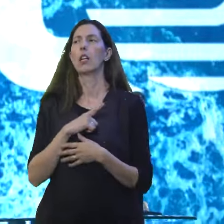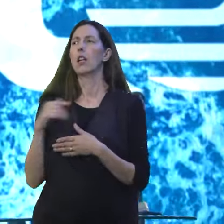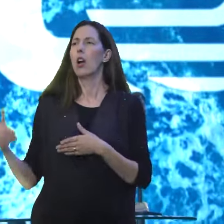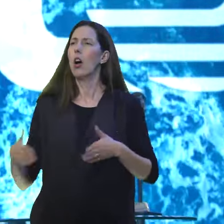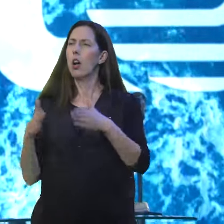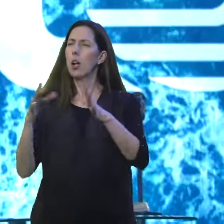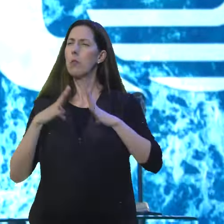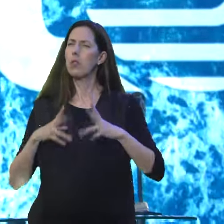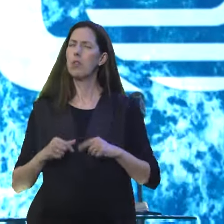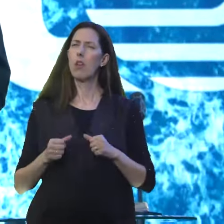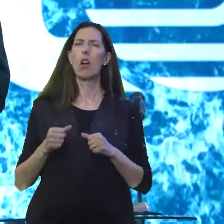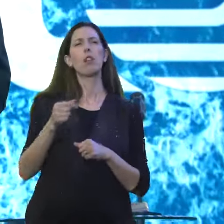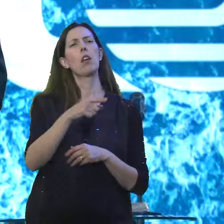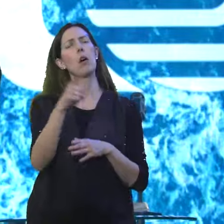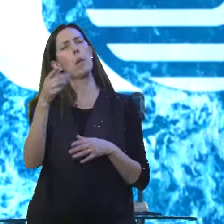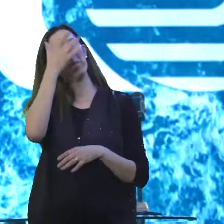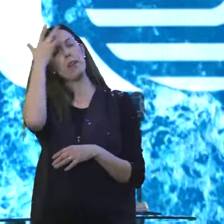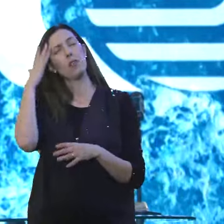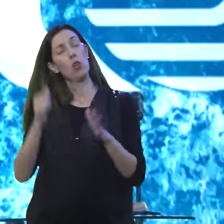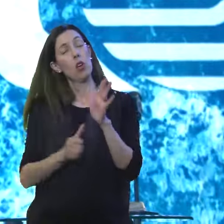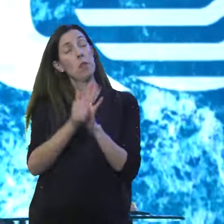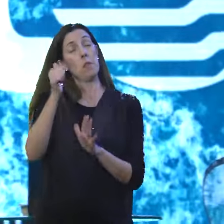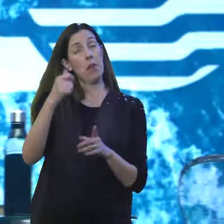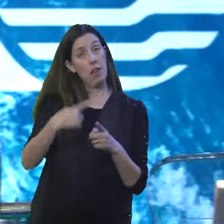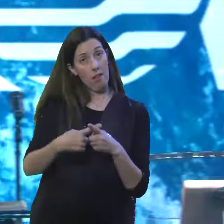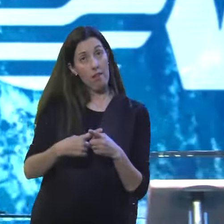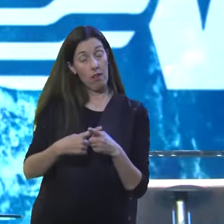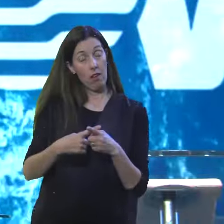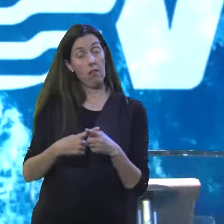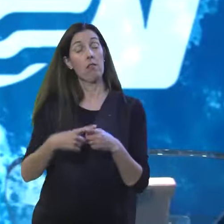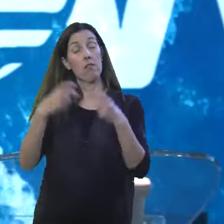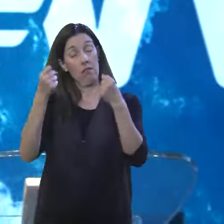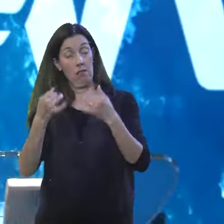velho da igreja, mas para quem está vindo pela primeira vez. A palavra